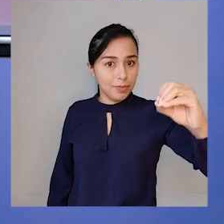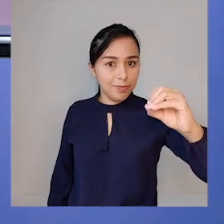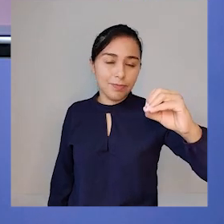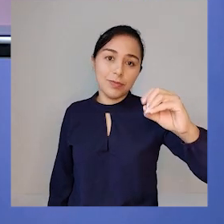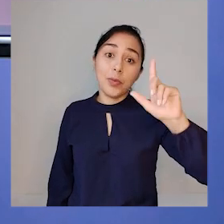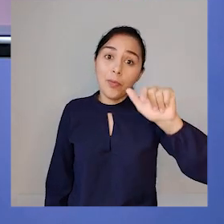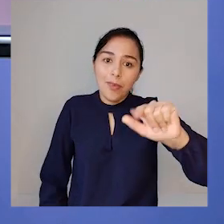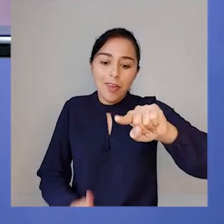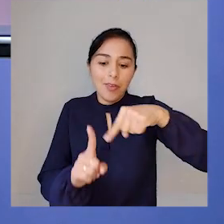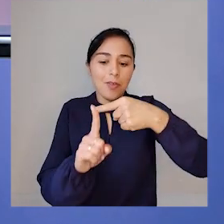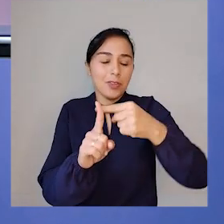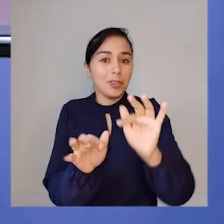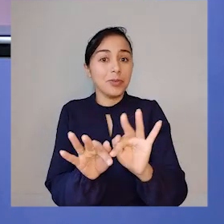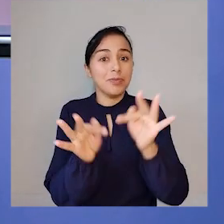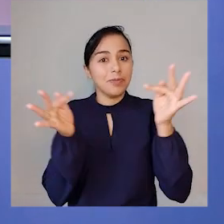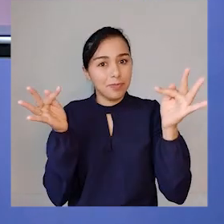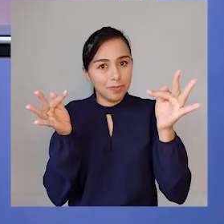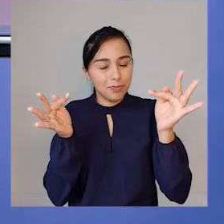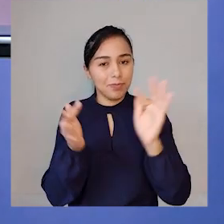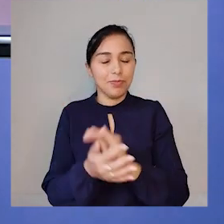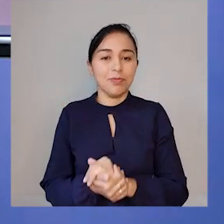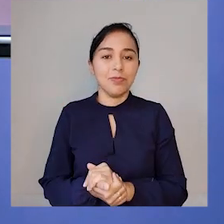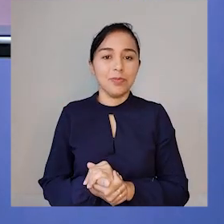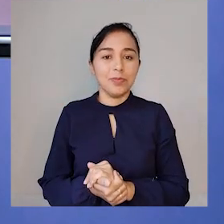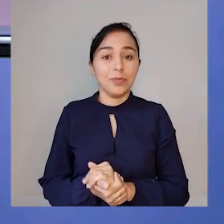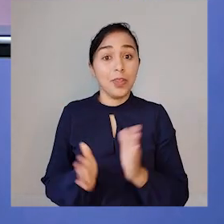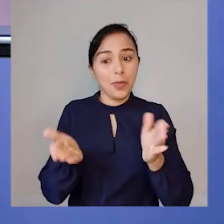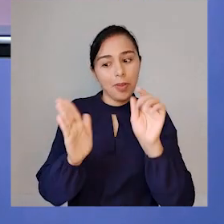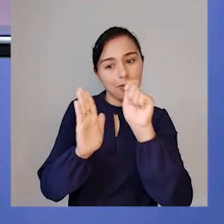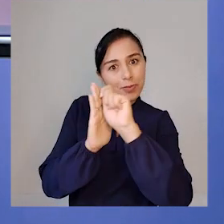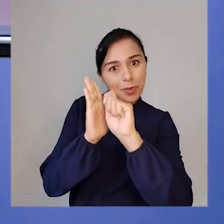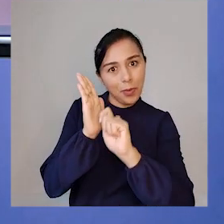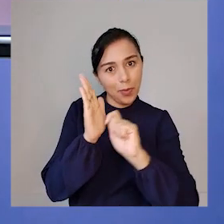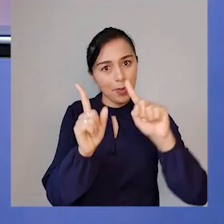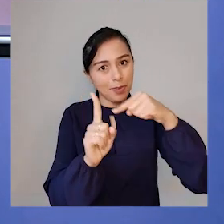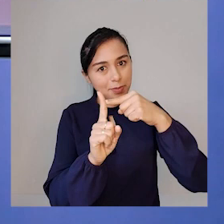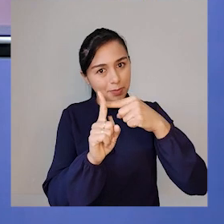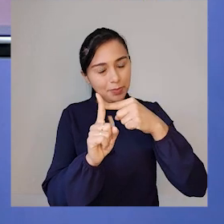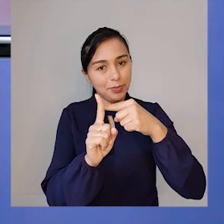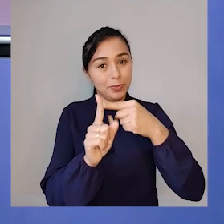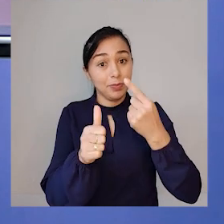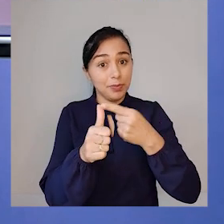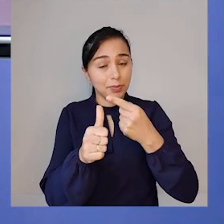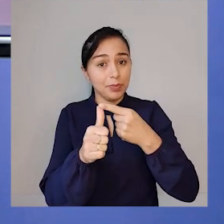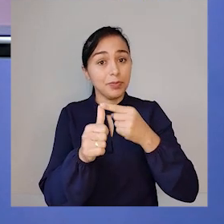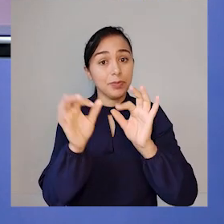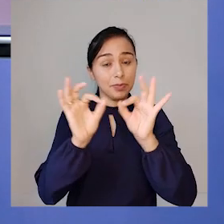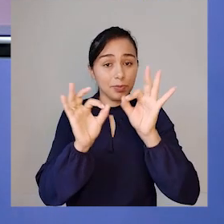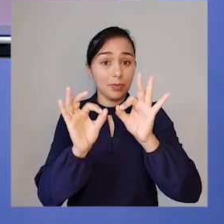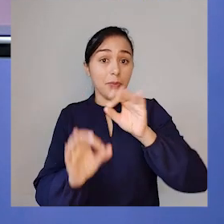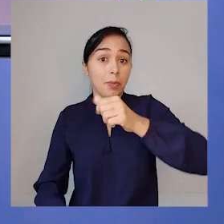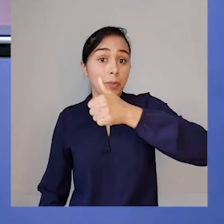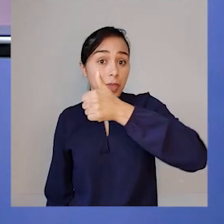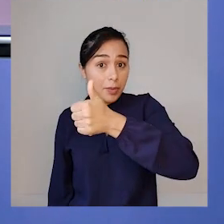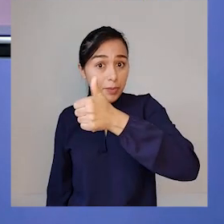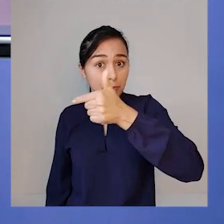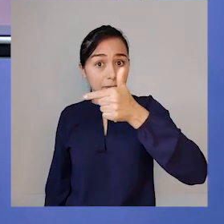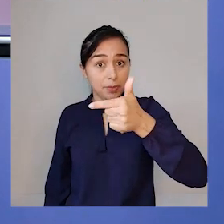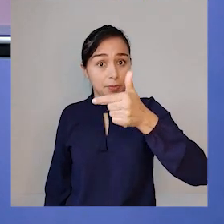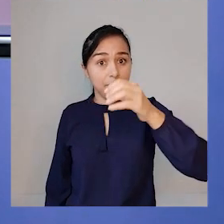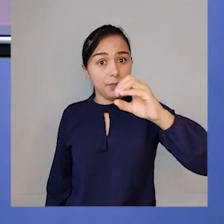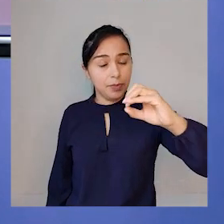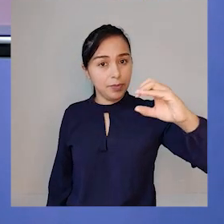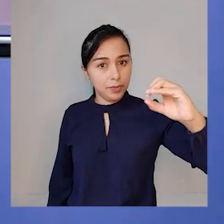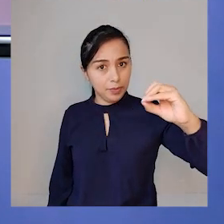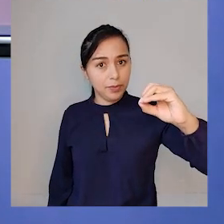adição simples. Vamos para o algoritmo. Vamos pegar o primeiro dado, que é 1.200,